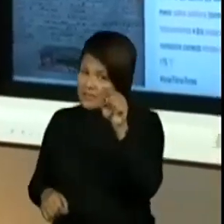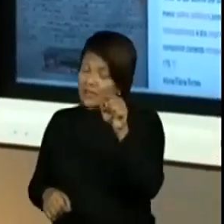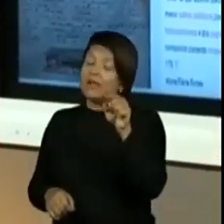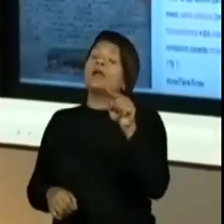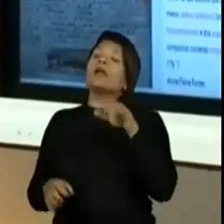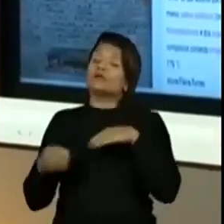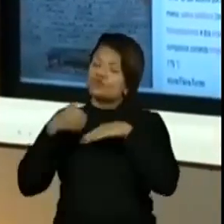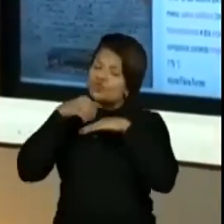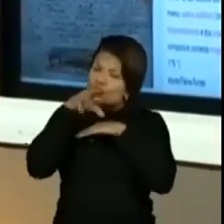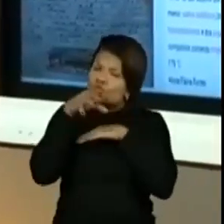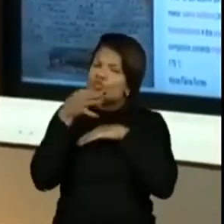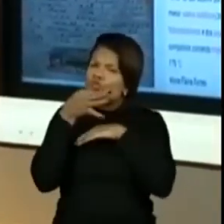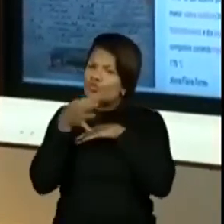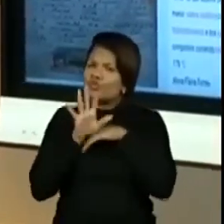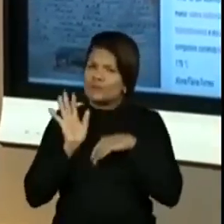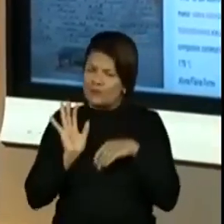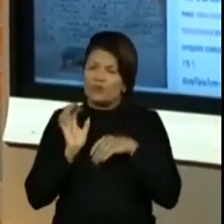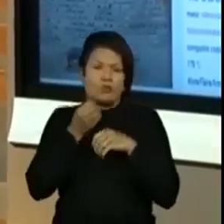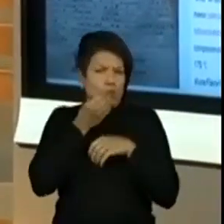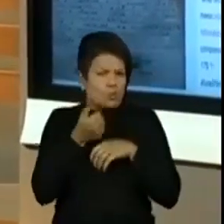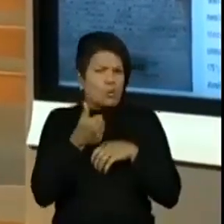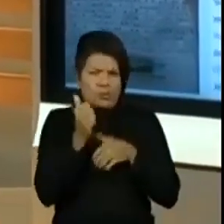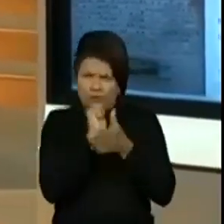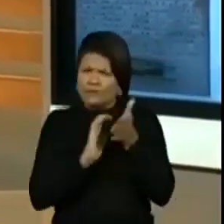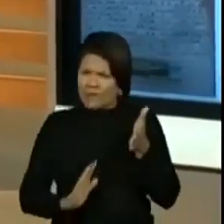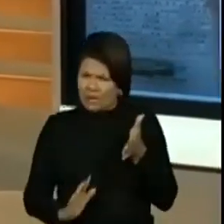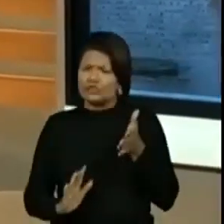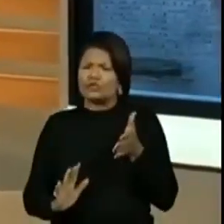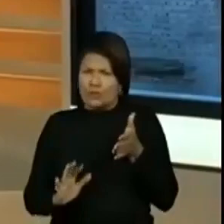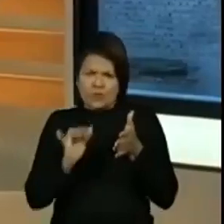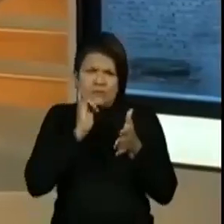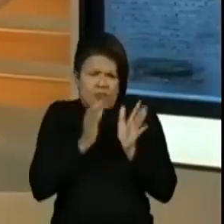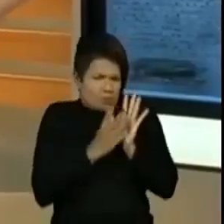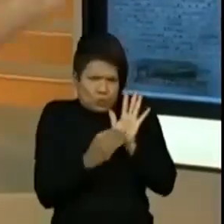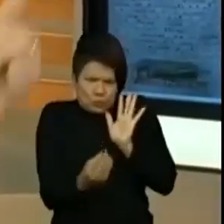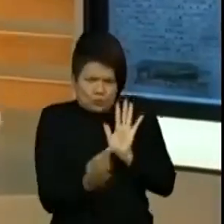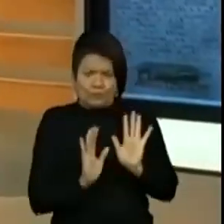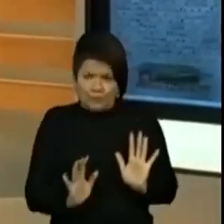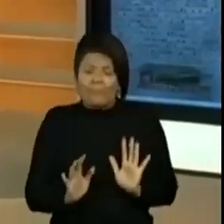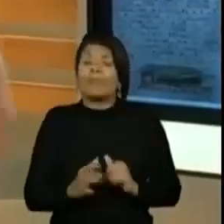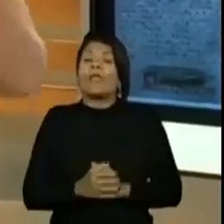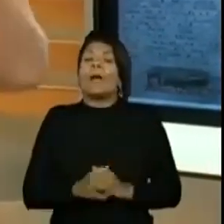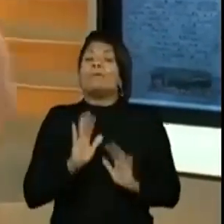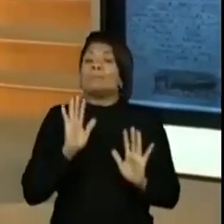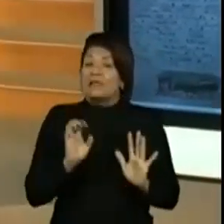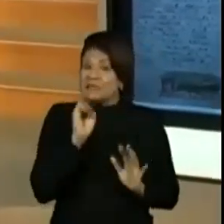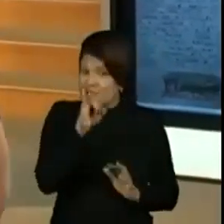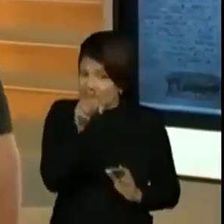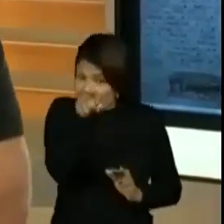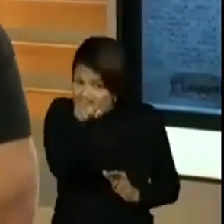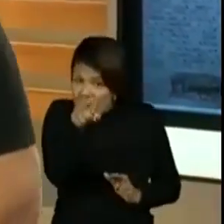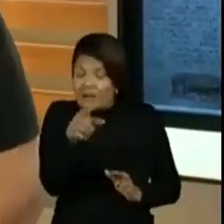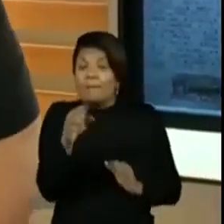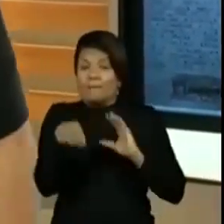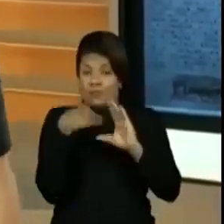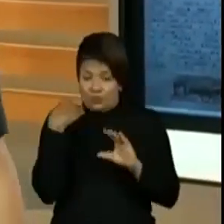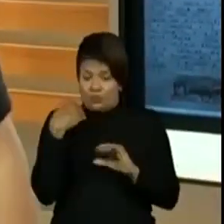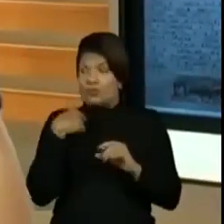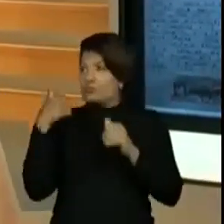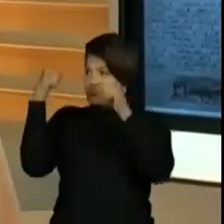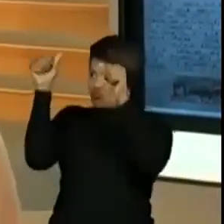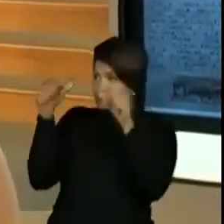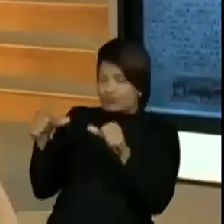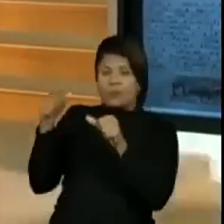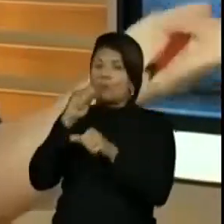uma sugestão. E caso você não teve atividade colocada aqui pelo professor, o professor também viu sua atividade e ficou